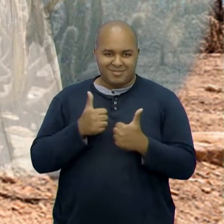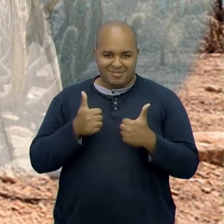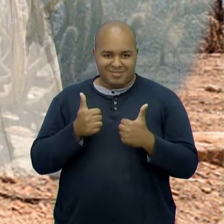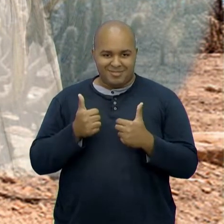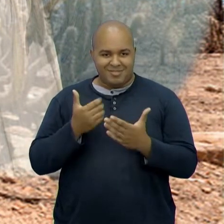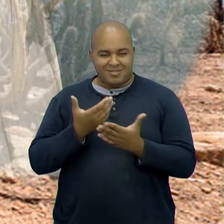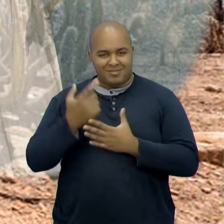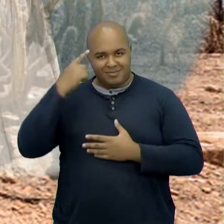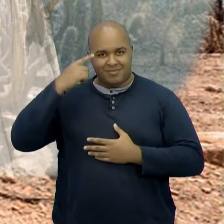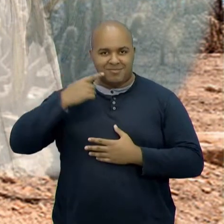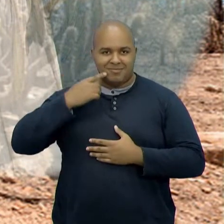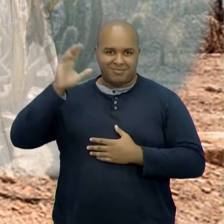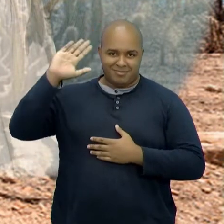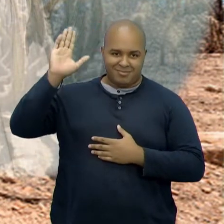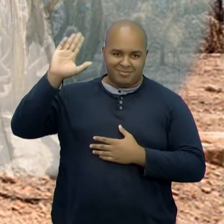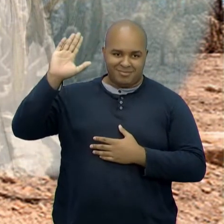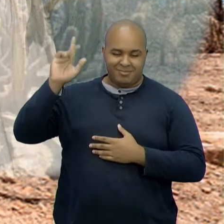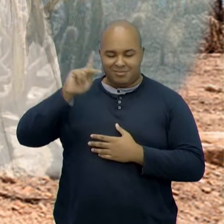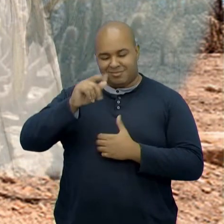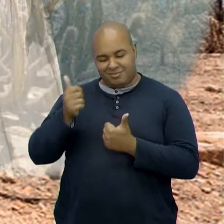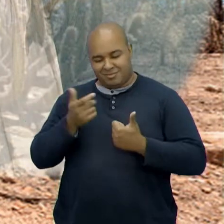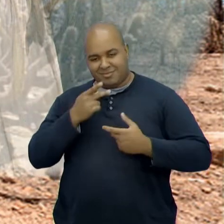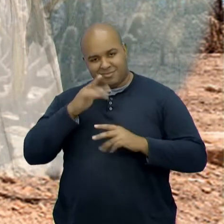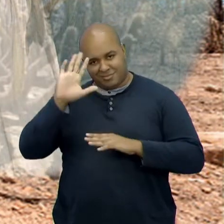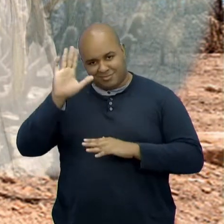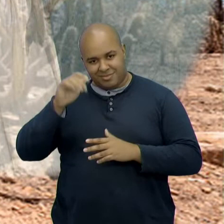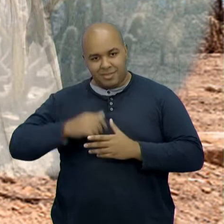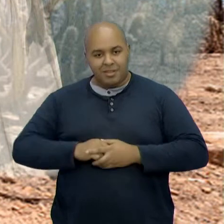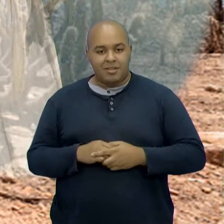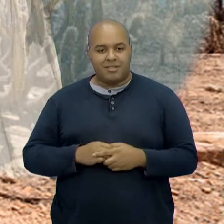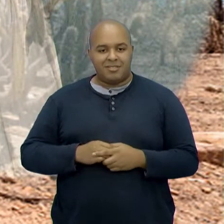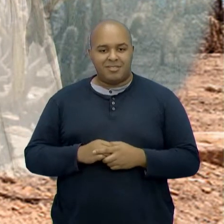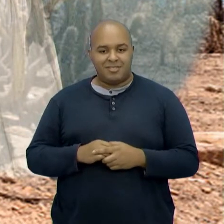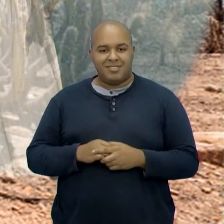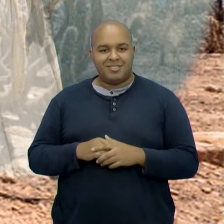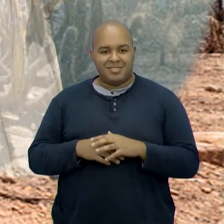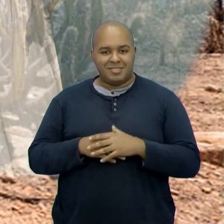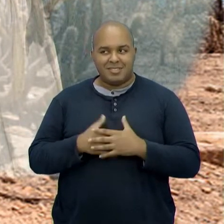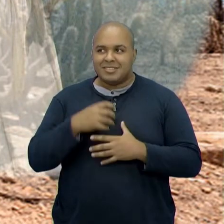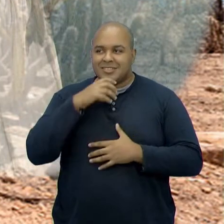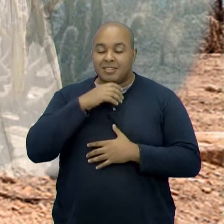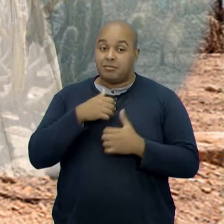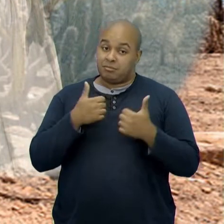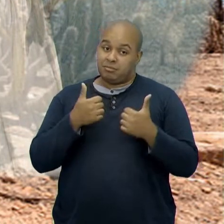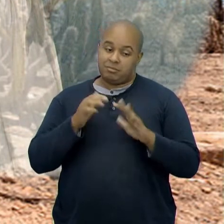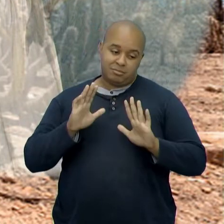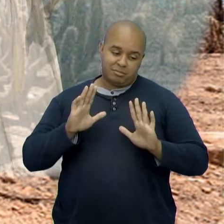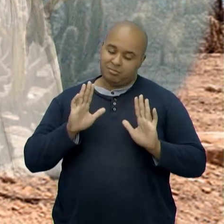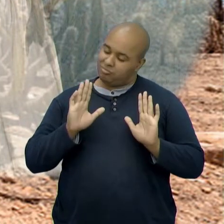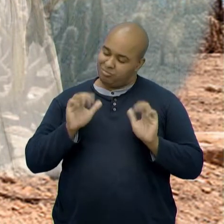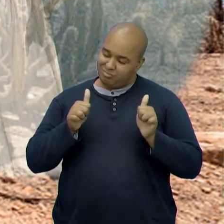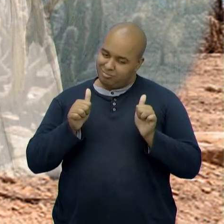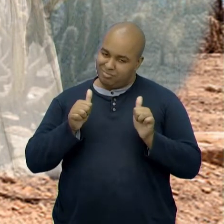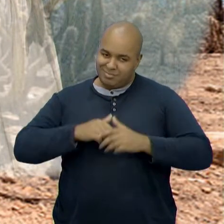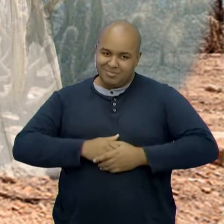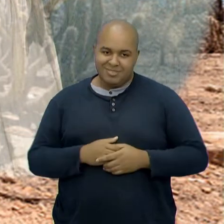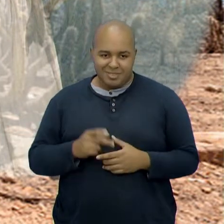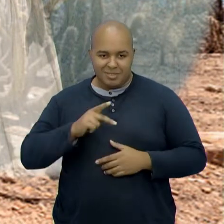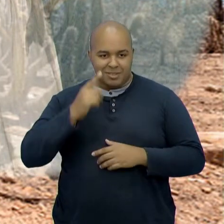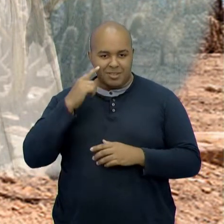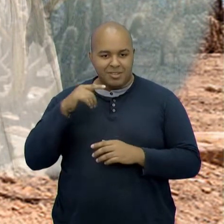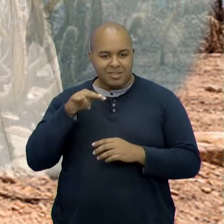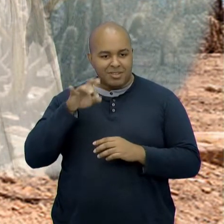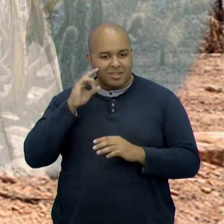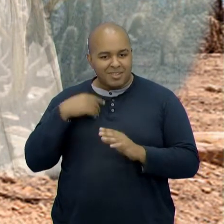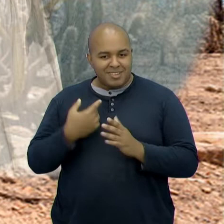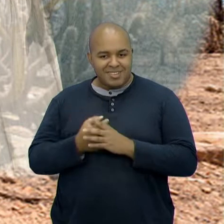de entrar com a gente, Marco, seja bem-vindo, Marco, ao deserto. Está um pouco quente aqui, Marco, mas você se acostuma, tá bom? E o Antônio